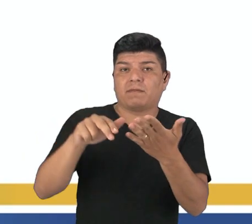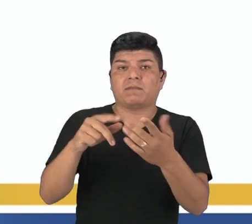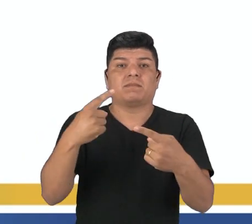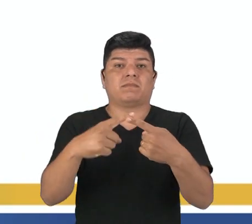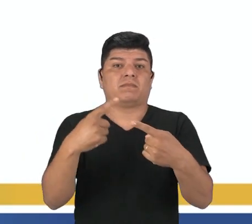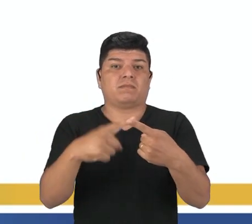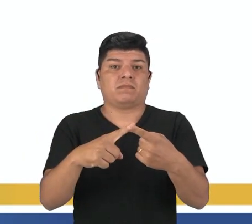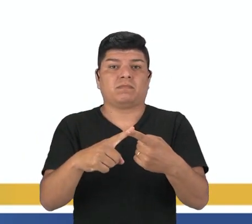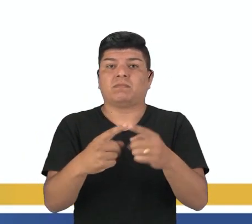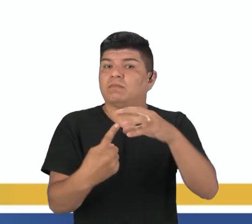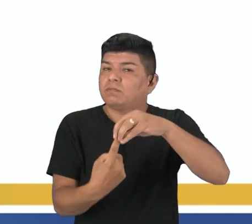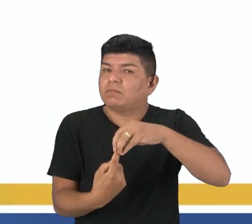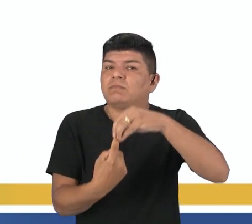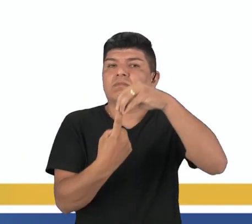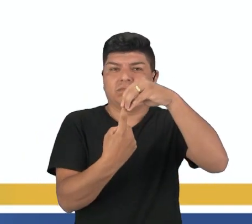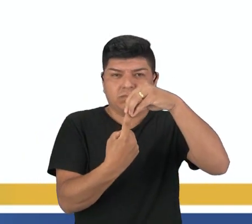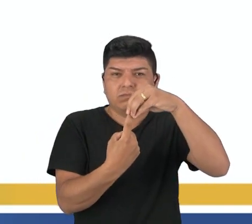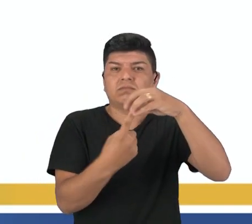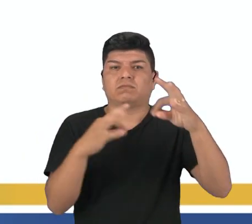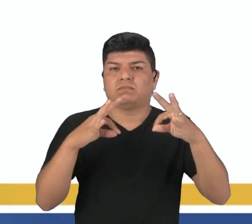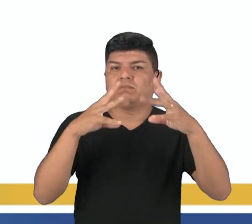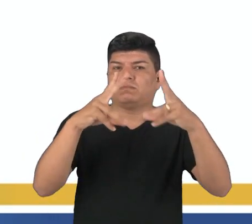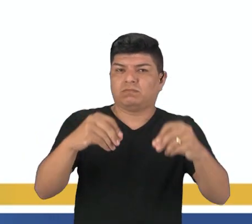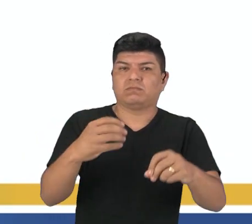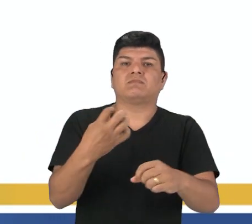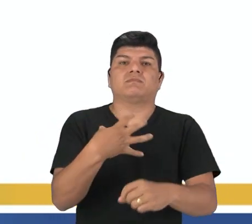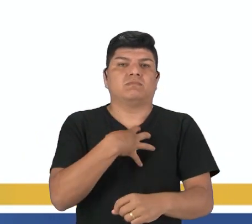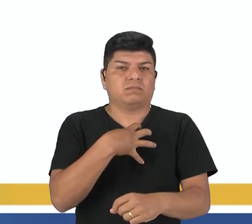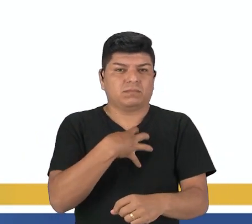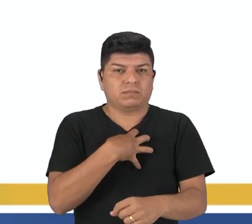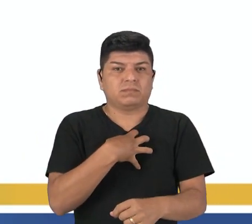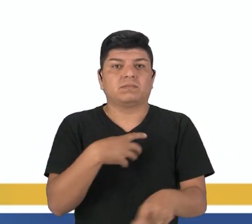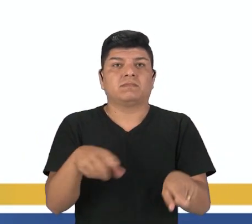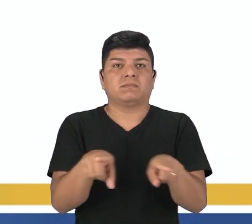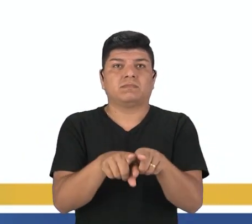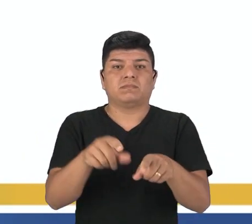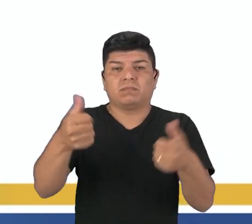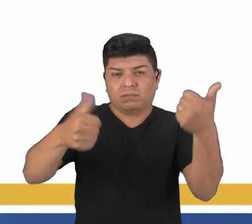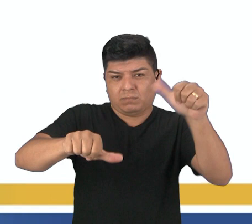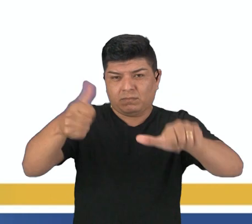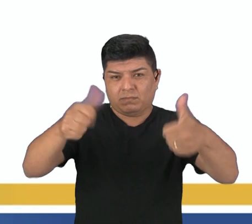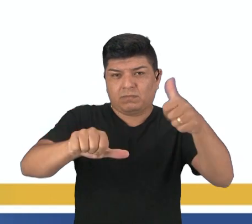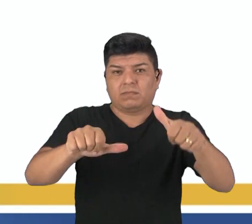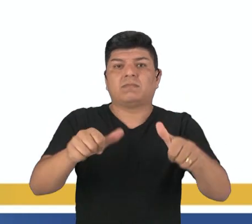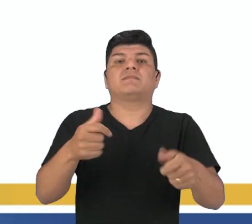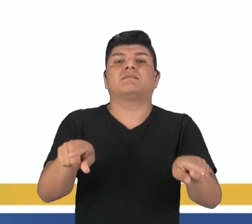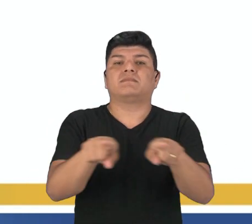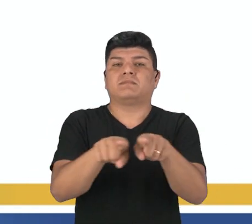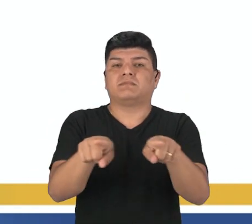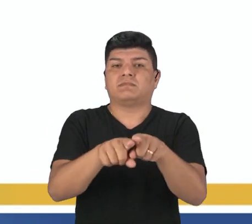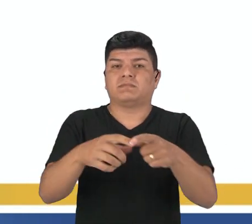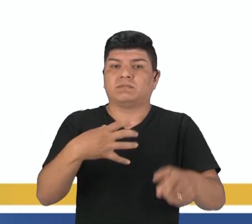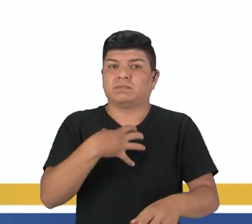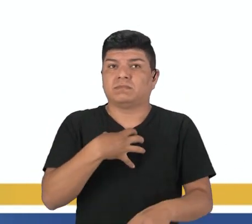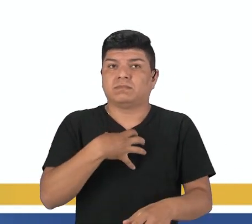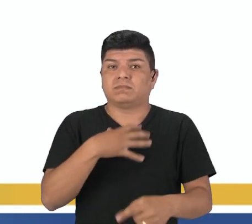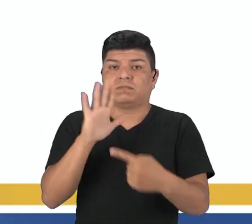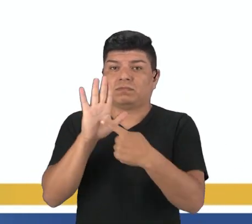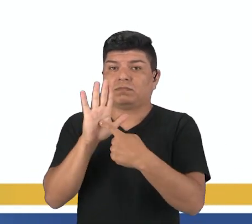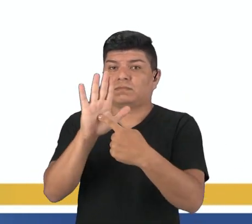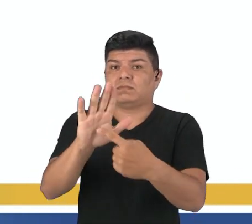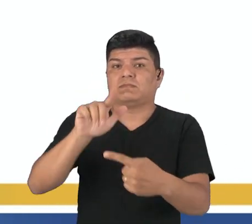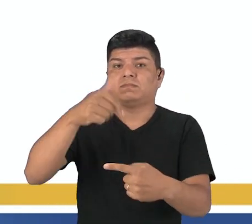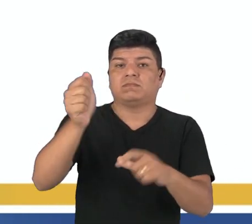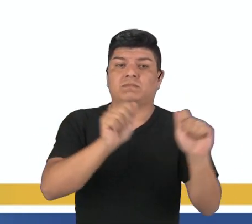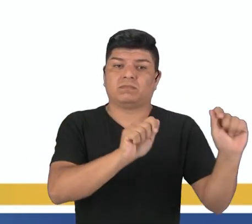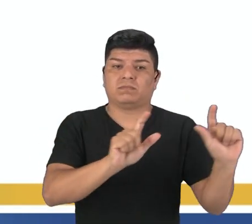ser integral, ele tem todos esses sentidos e ele analisa esses sentidos. E eu trouxe também um outro